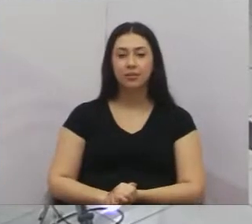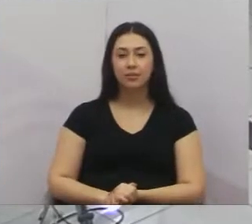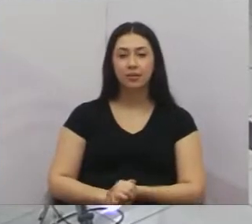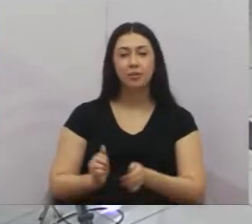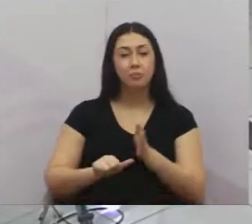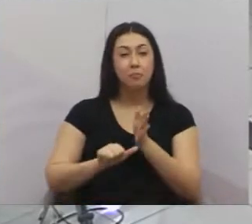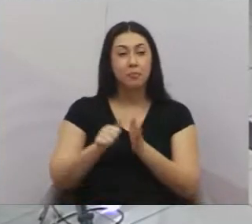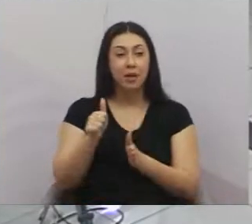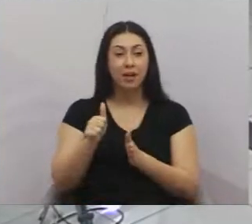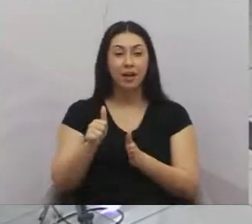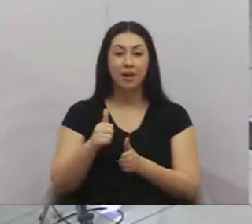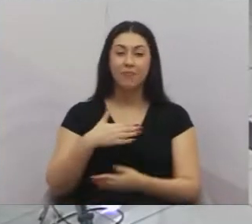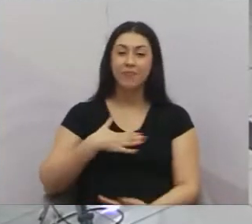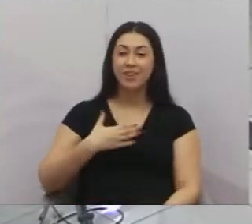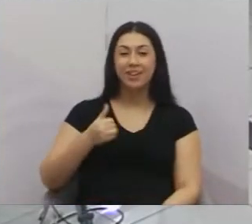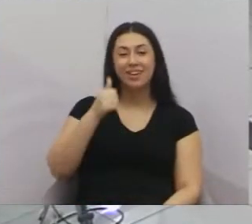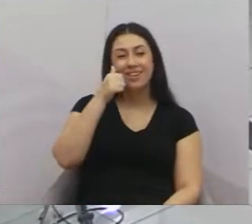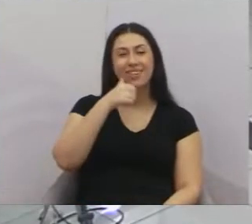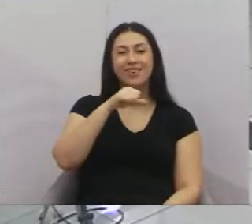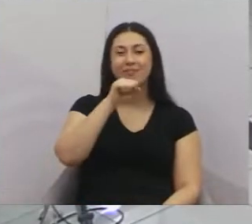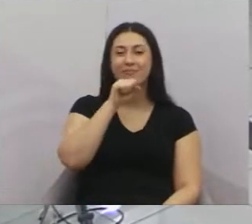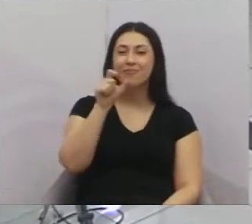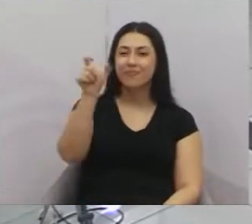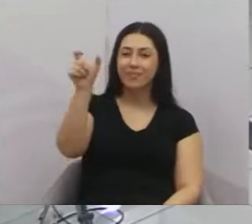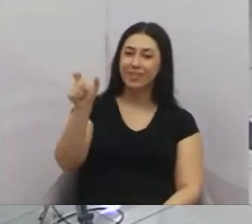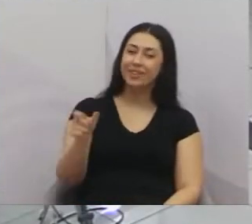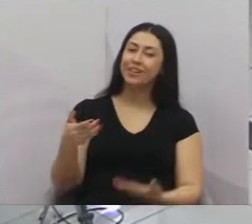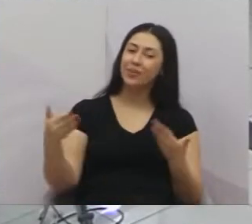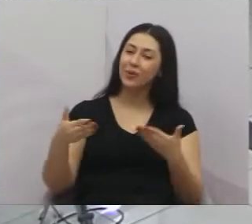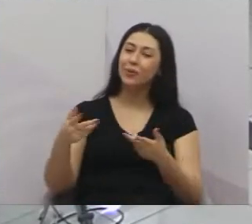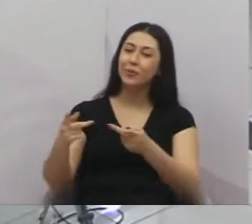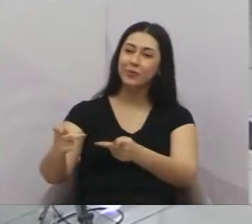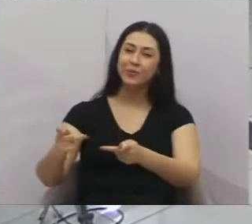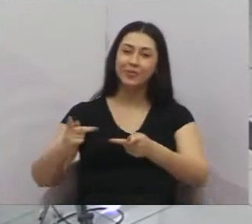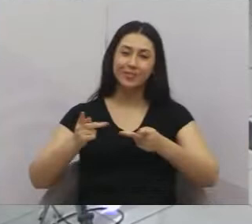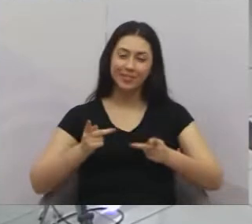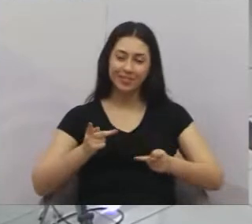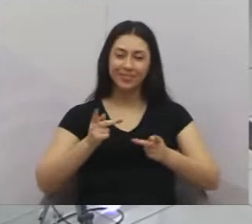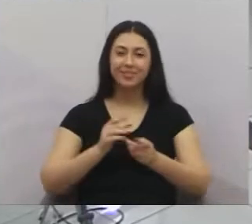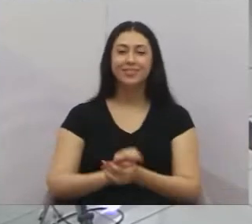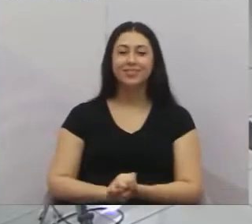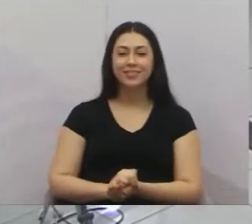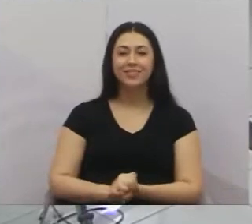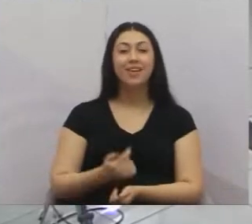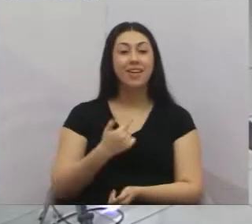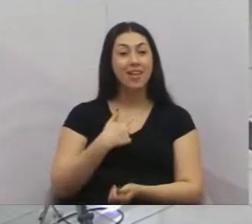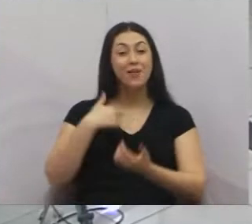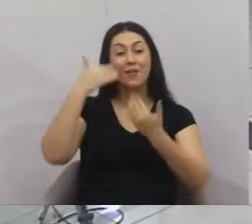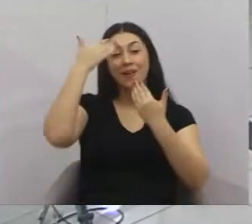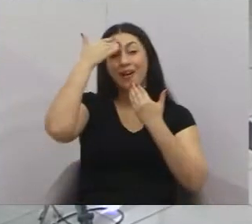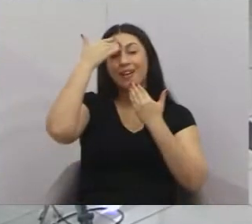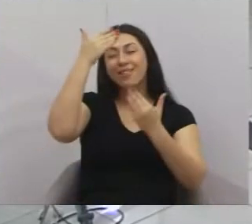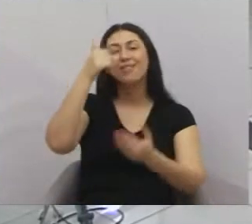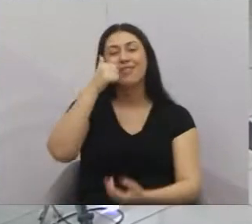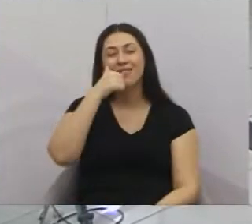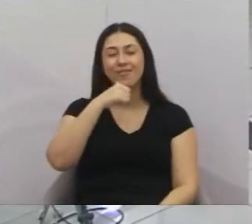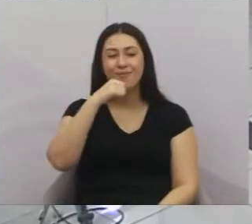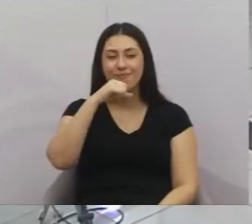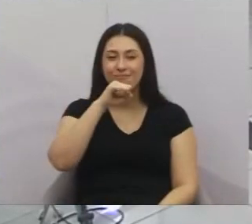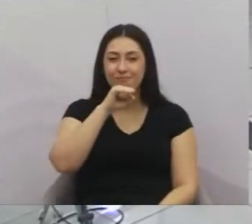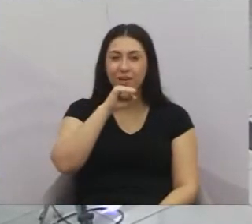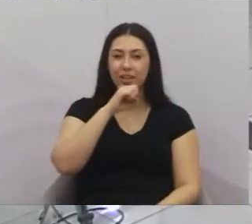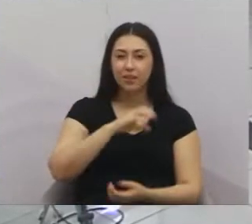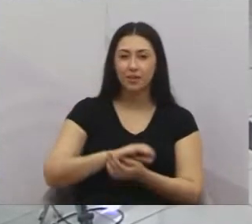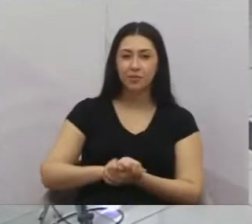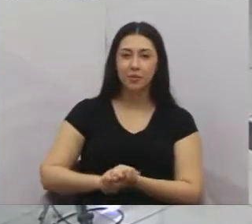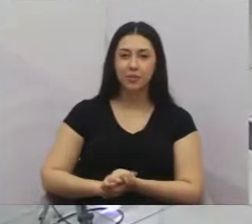neste mandato a presença da minha mãe aqui. Hoje veio fazer uma visita. Eu sou muito grato à minha mãe e a toda a